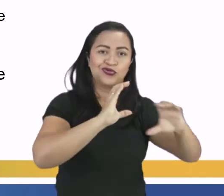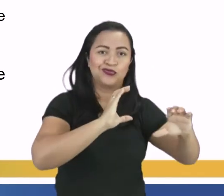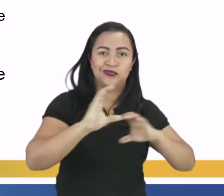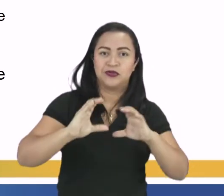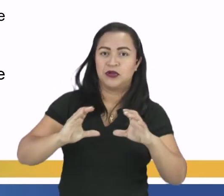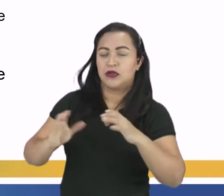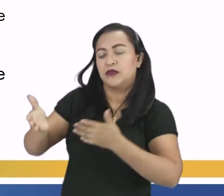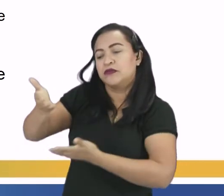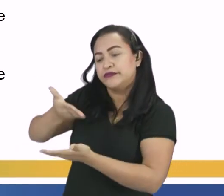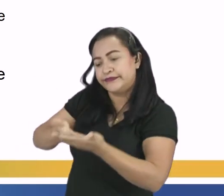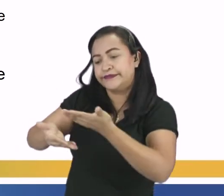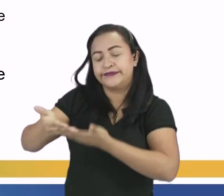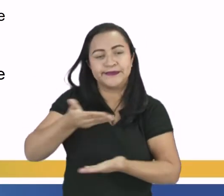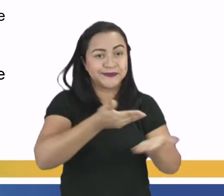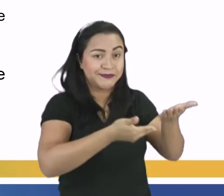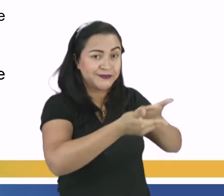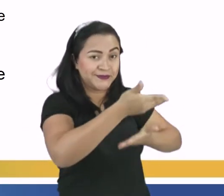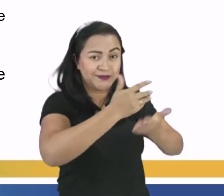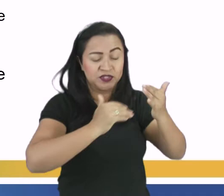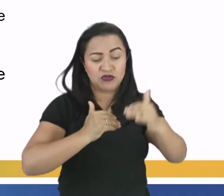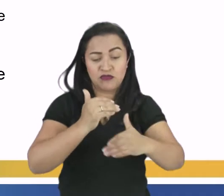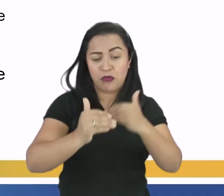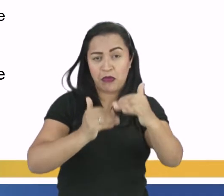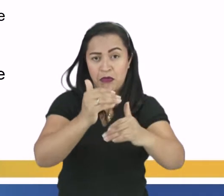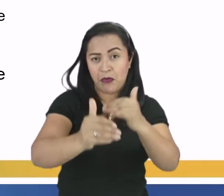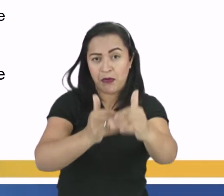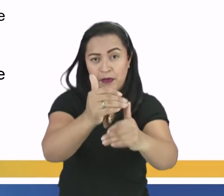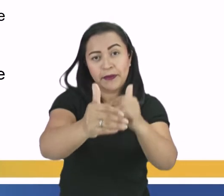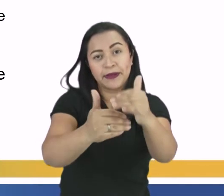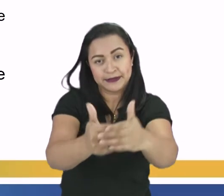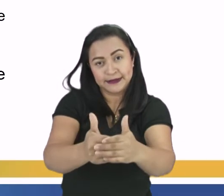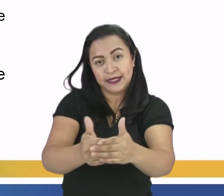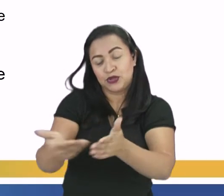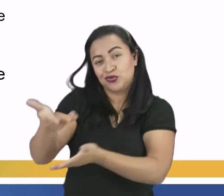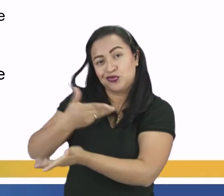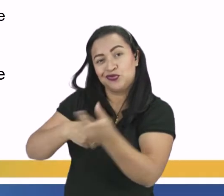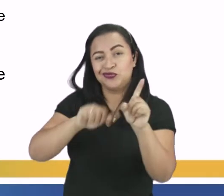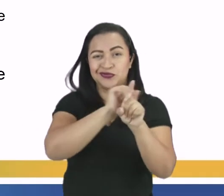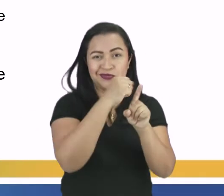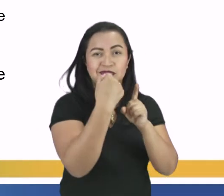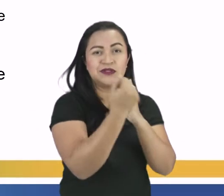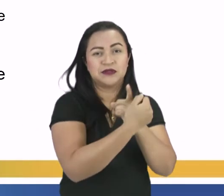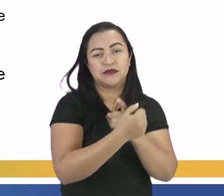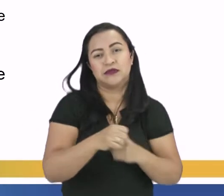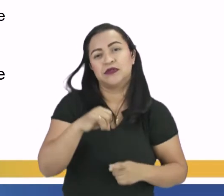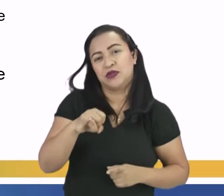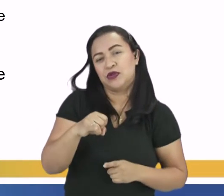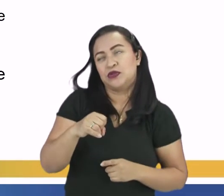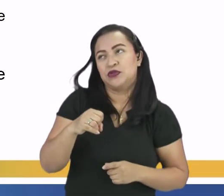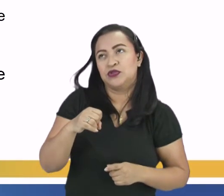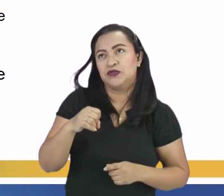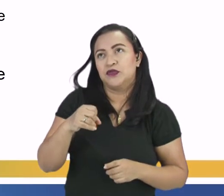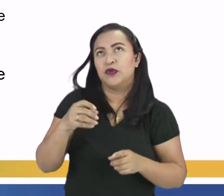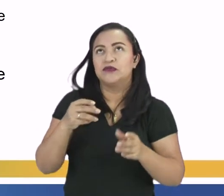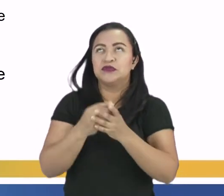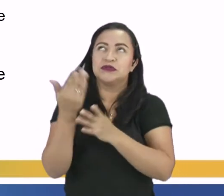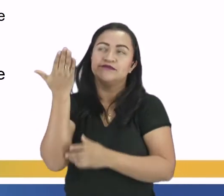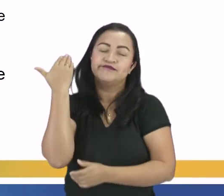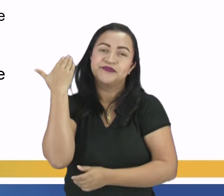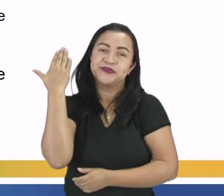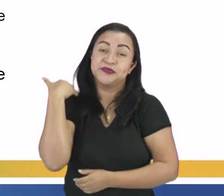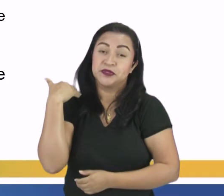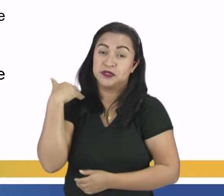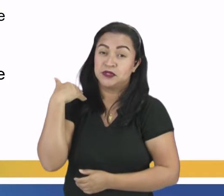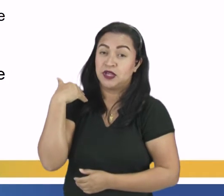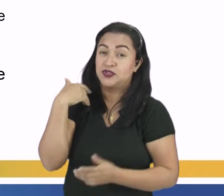processos foram se construindo ali socialmente, certo? Se a gente for buscar na história, nós temos as